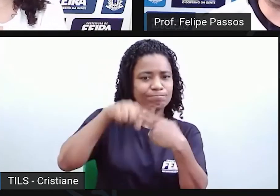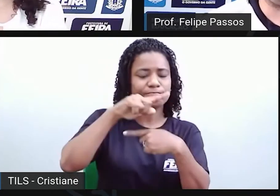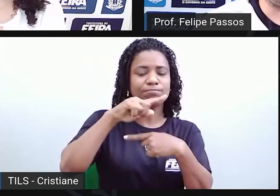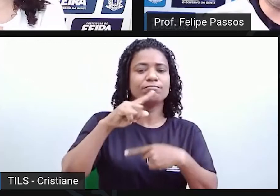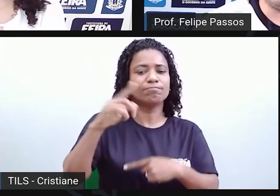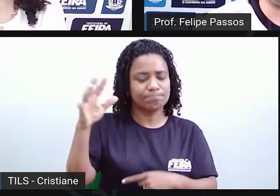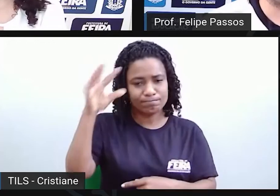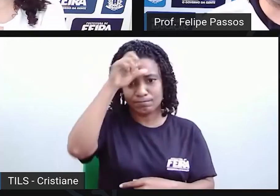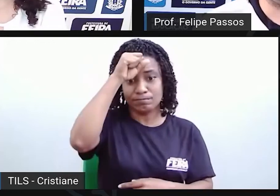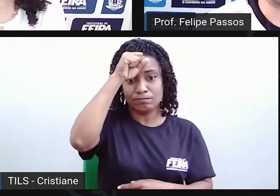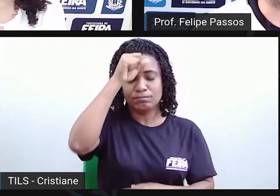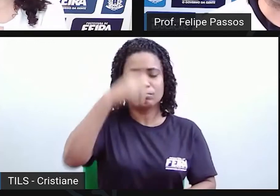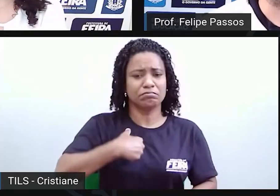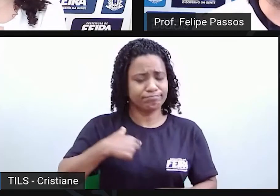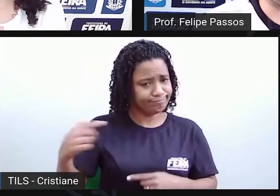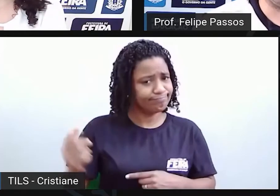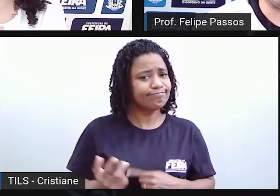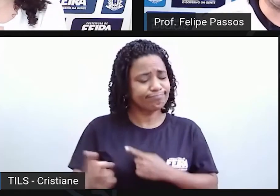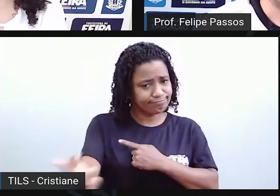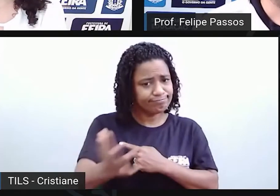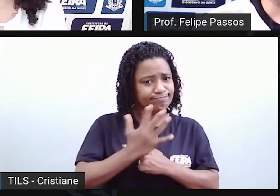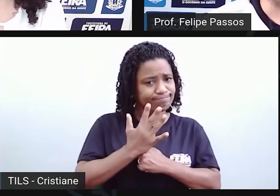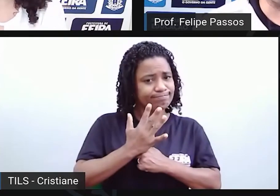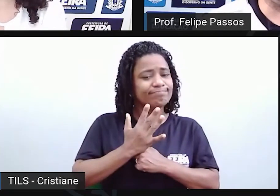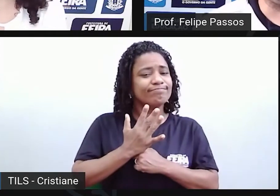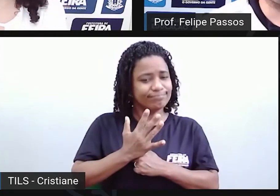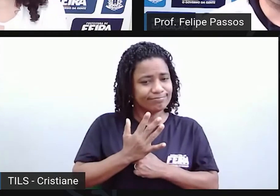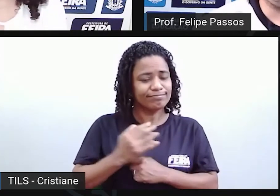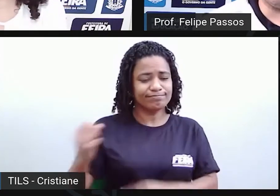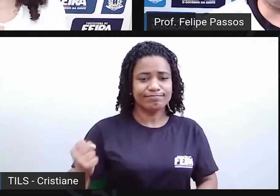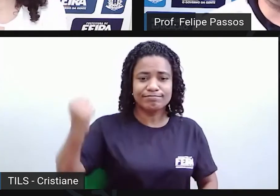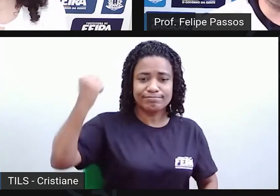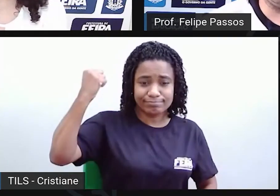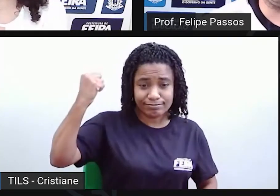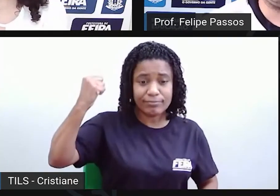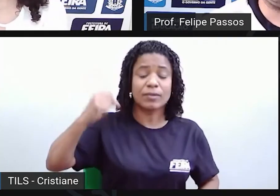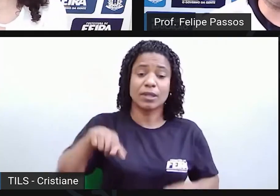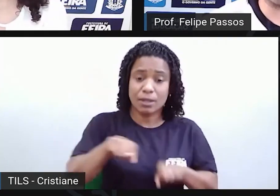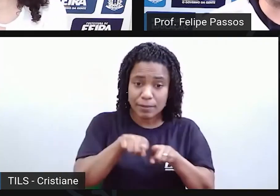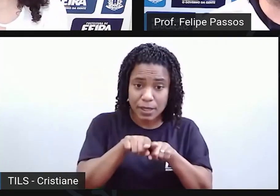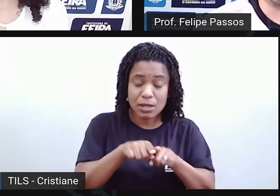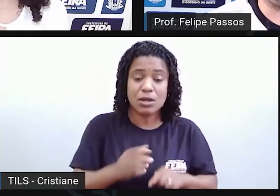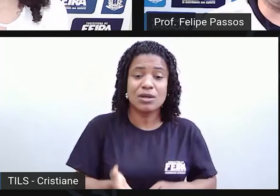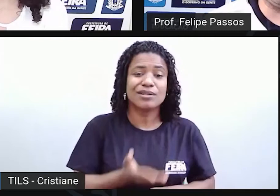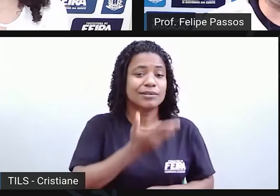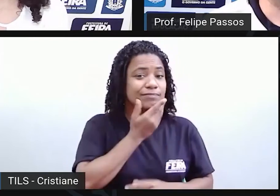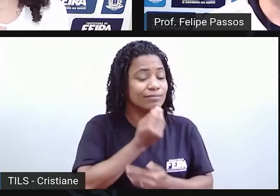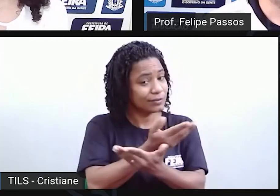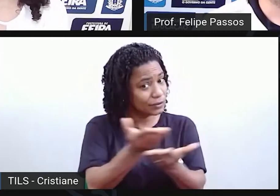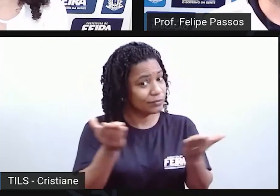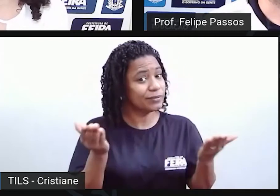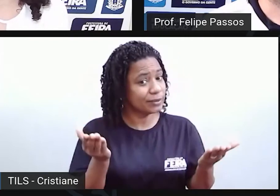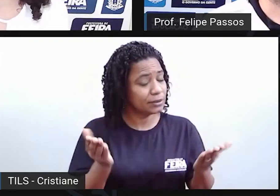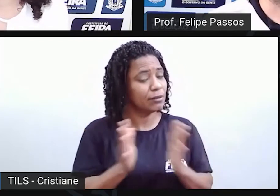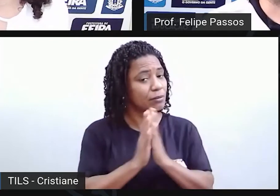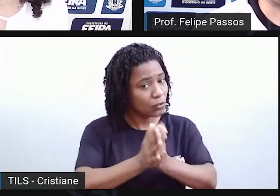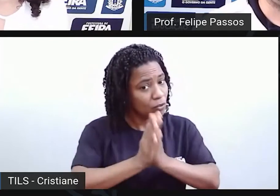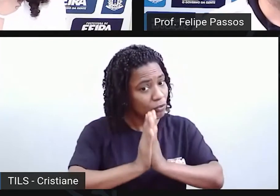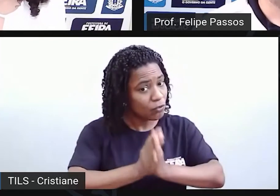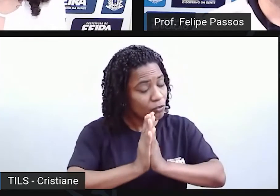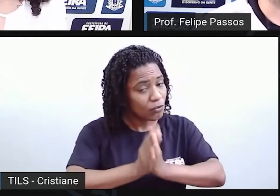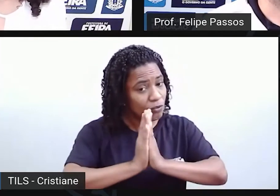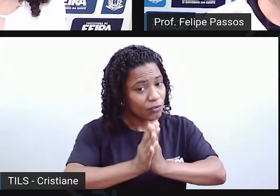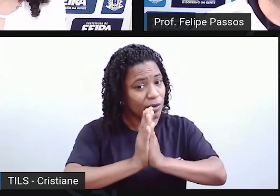poderem se defender e se posicionar, se empoderar. Meninos, pelo amor de Deus, já passou da hora da gente se